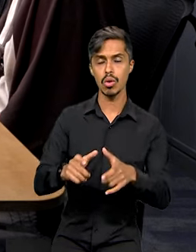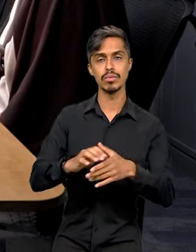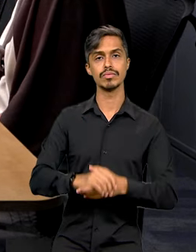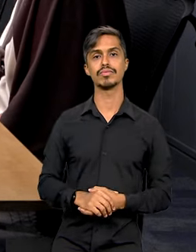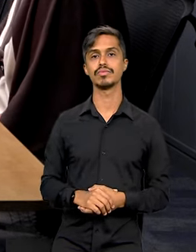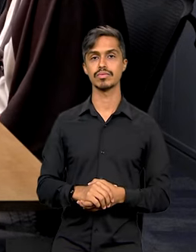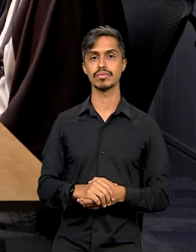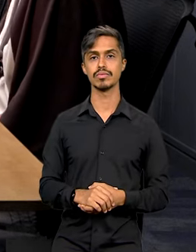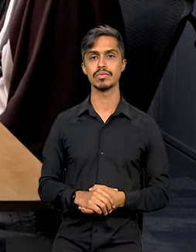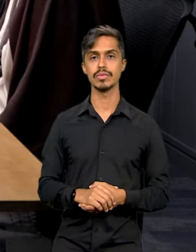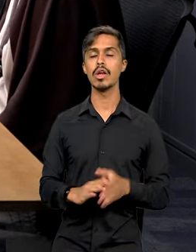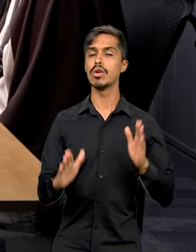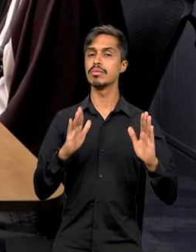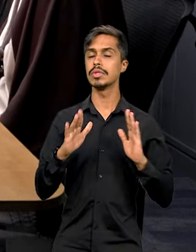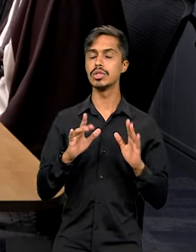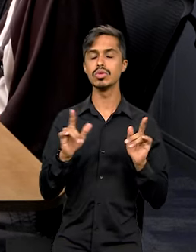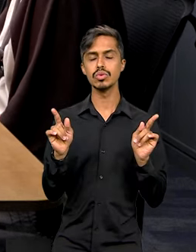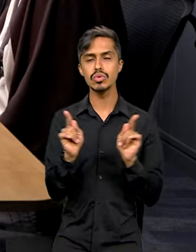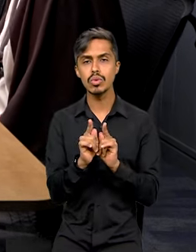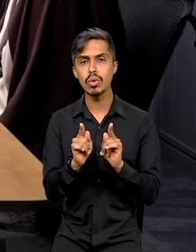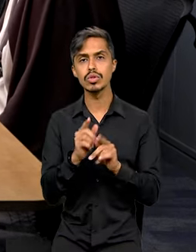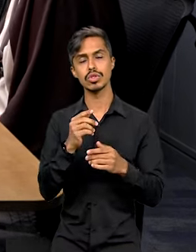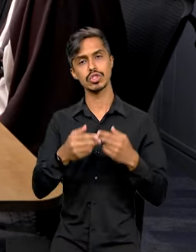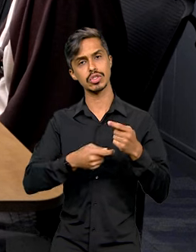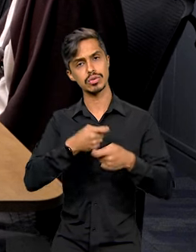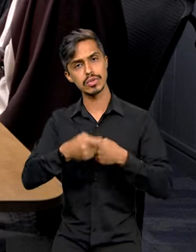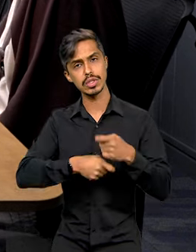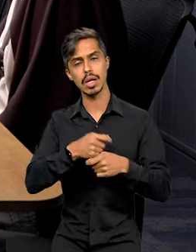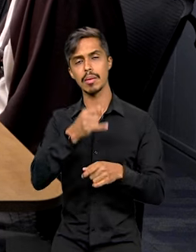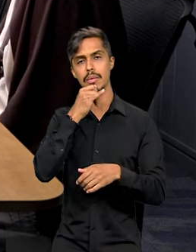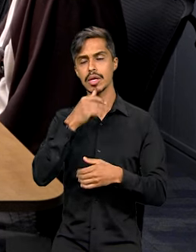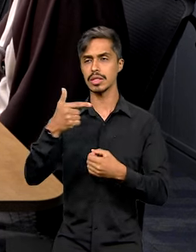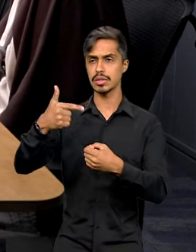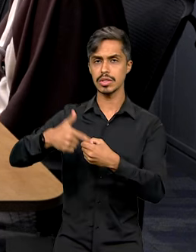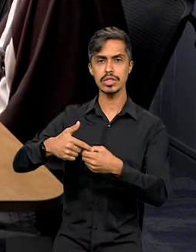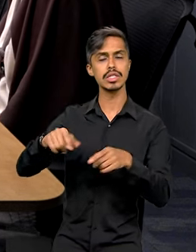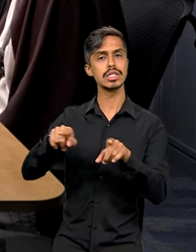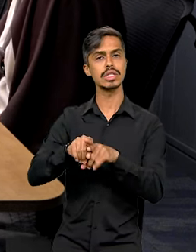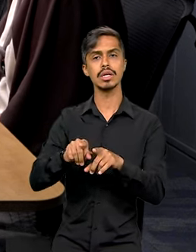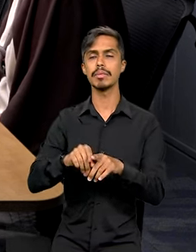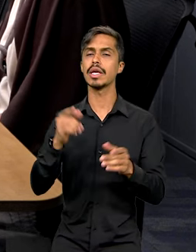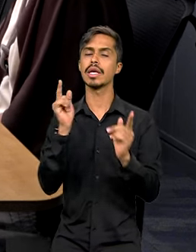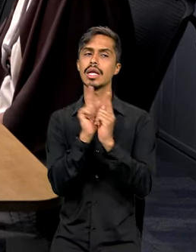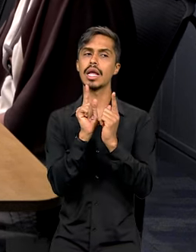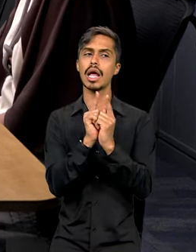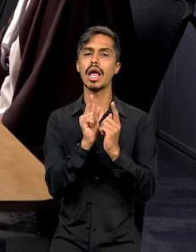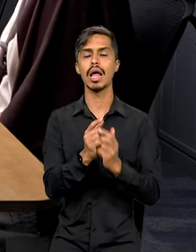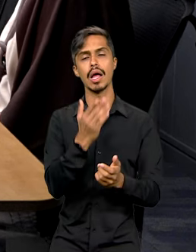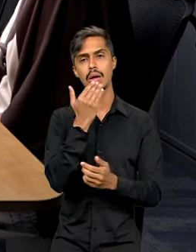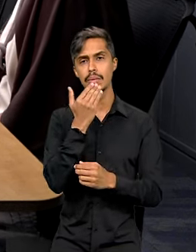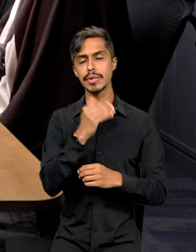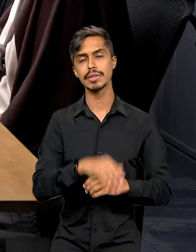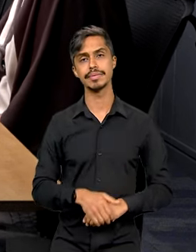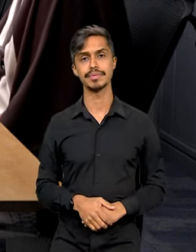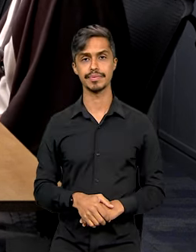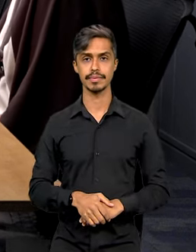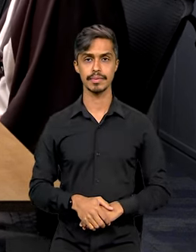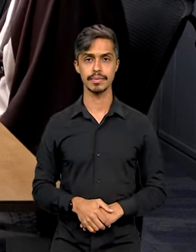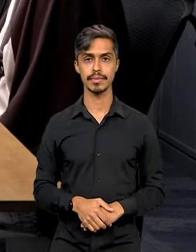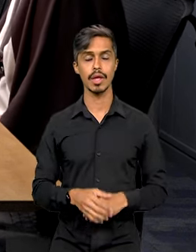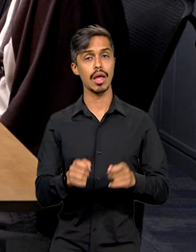os circuitos curtos de comercialização abastecimento e acesso aos alimentos e